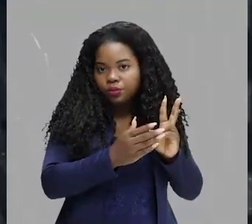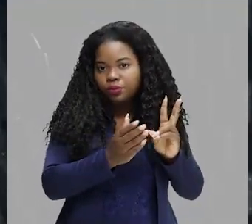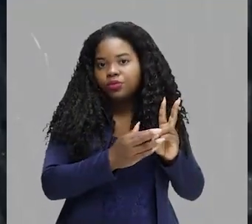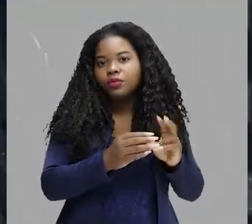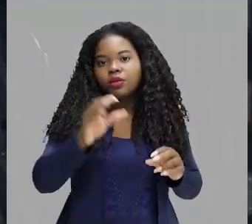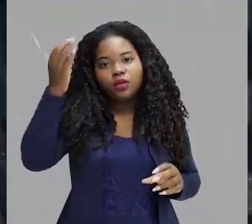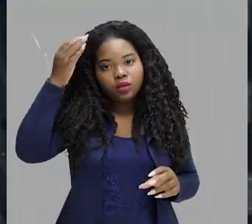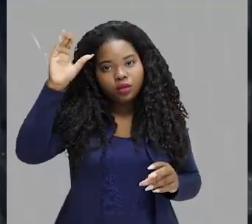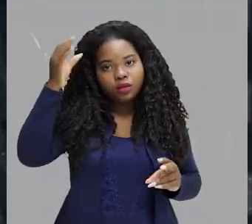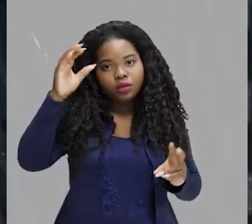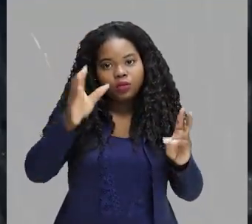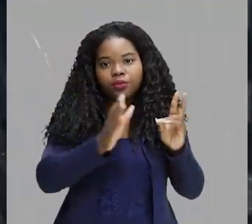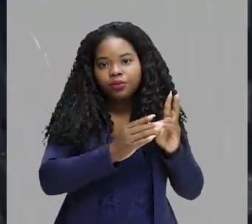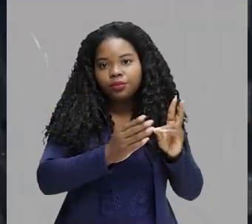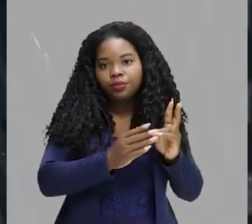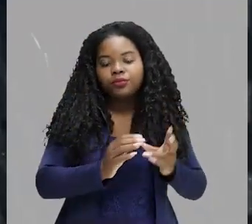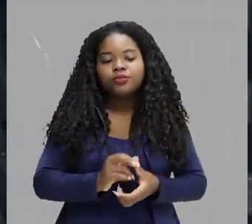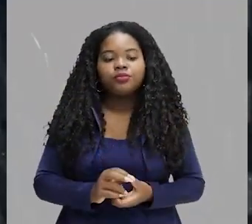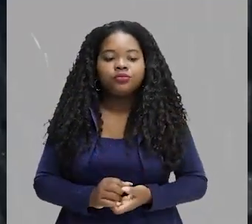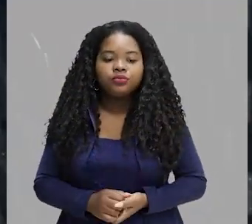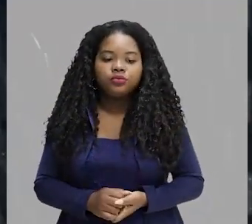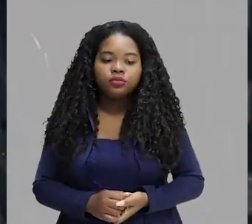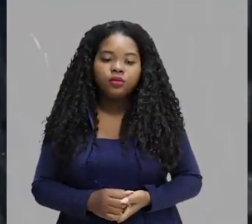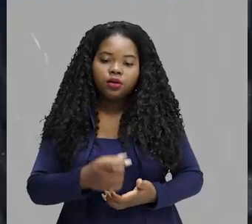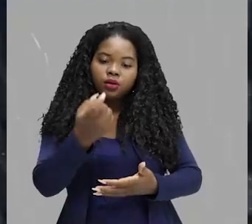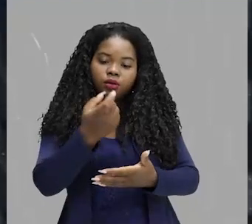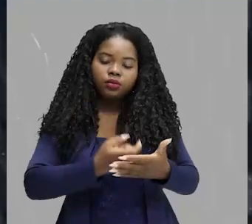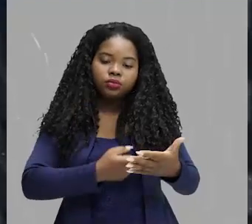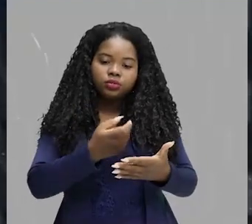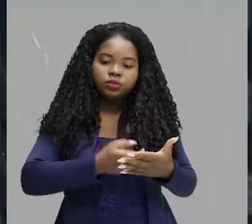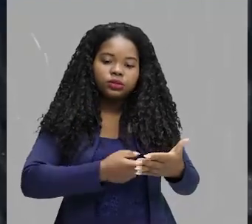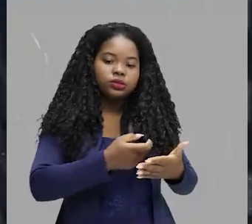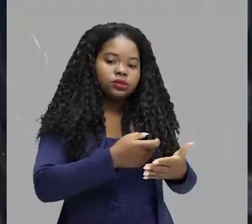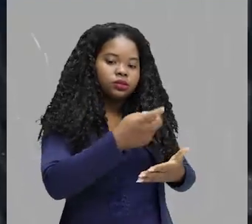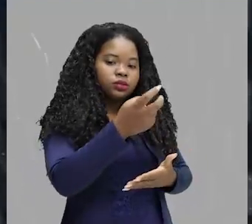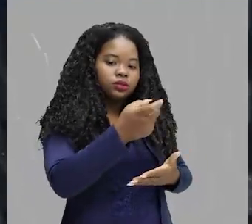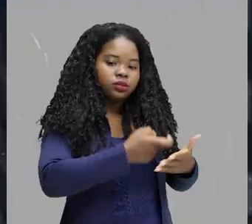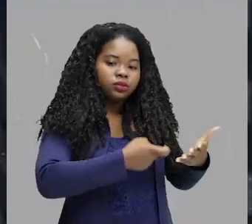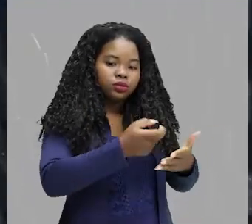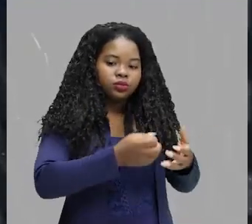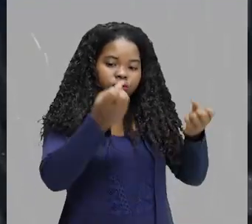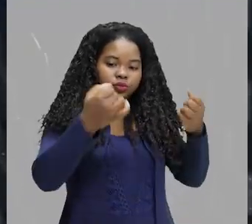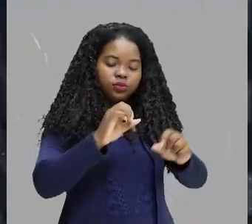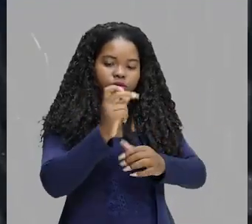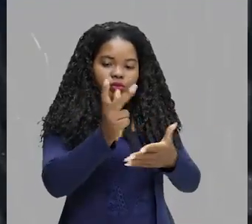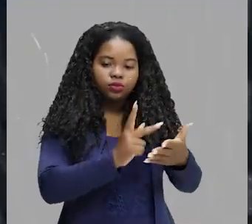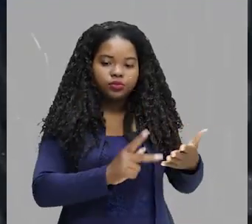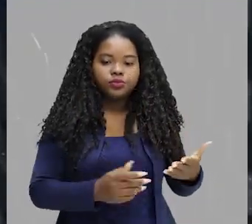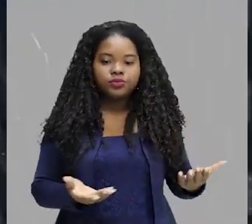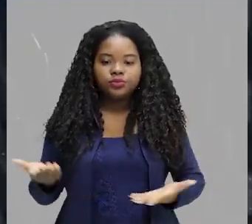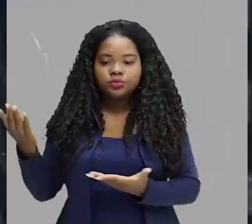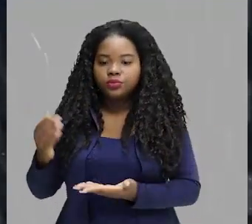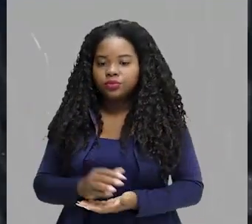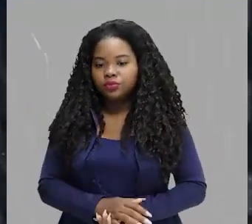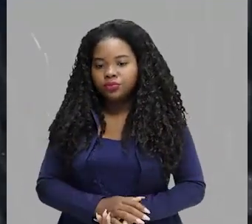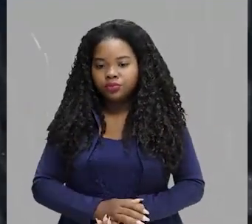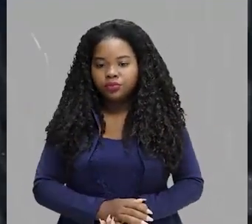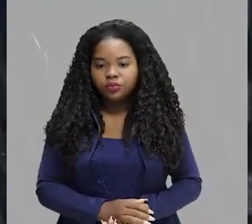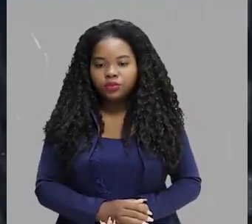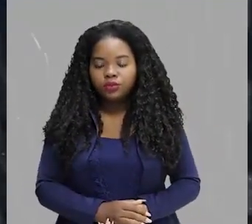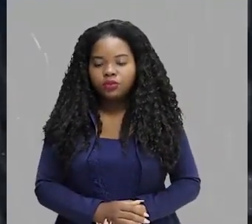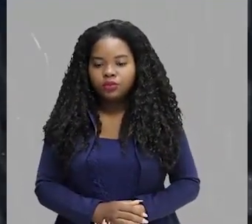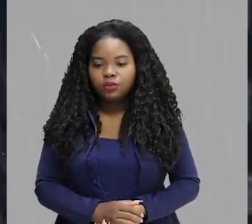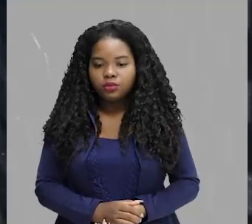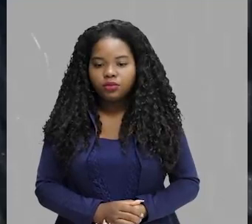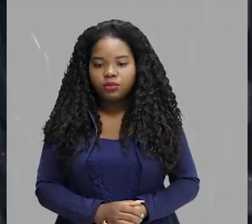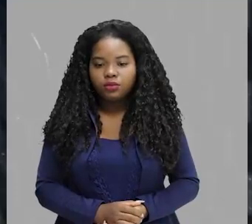cultura indígena norte-americana. E aí o poema diz: My brother the star, my mother the earth, my father the sun, my sister the